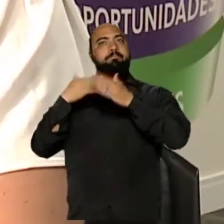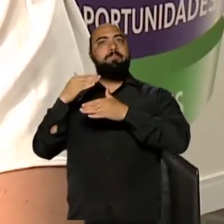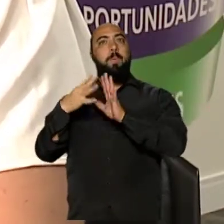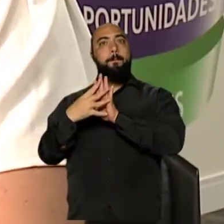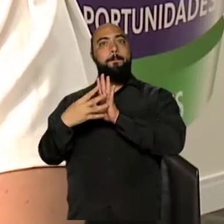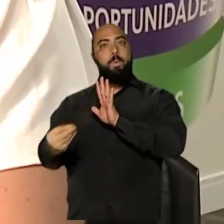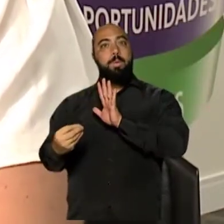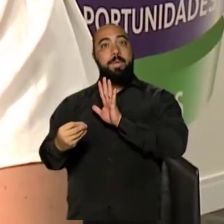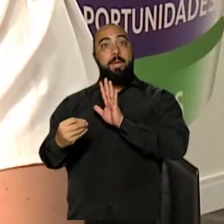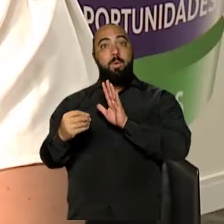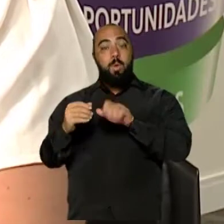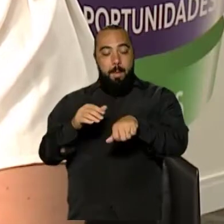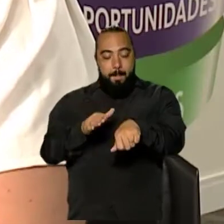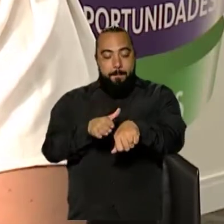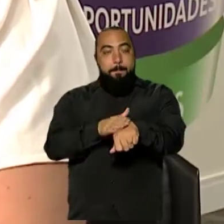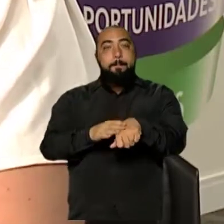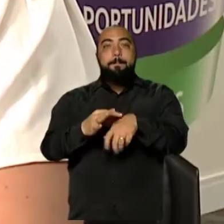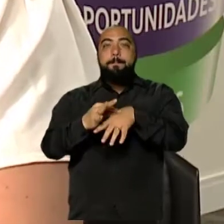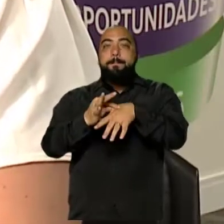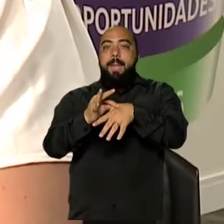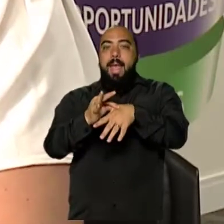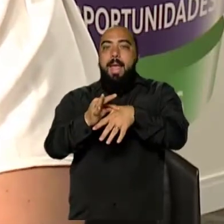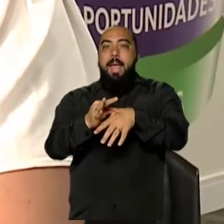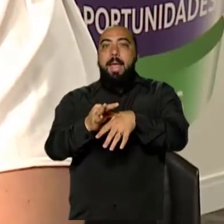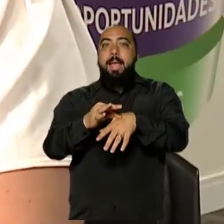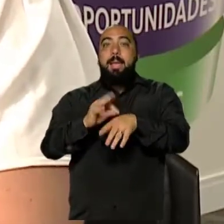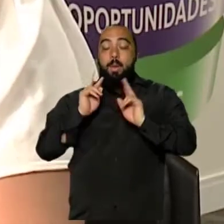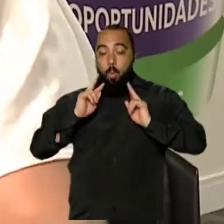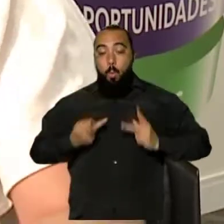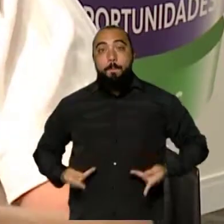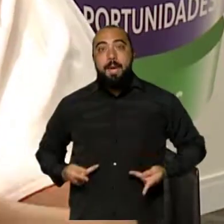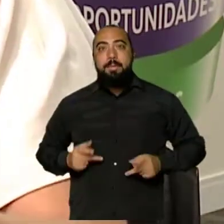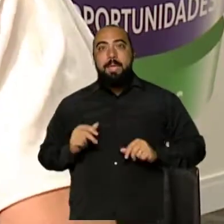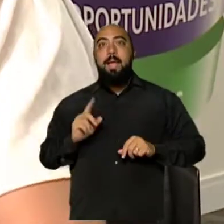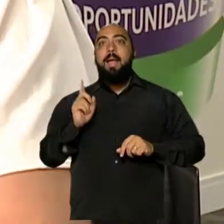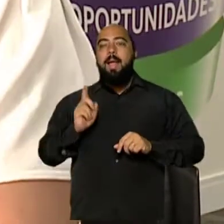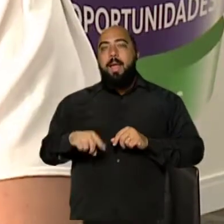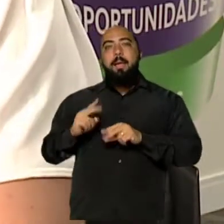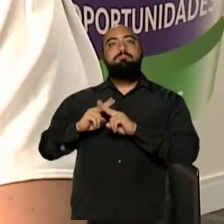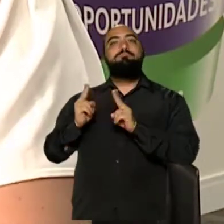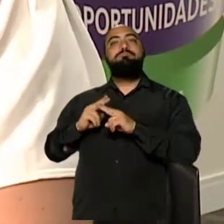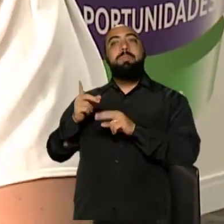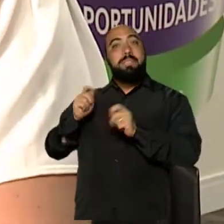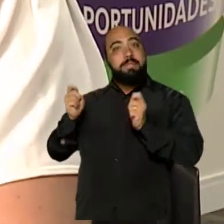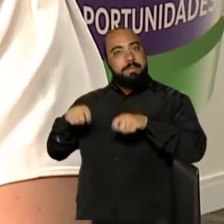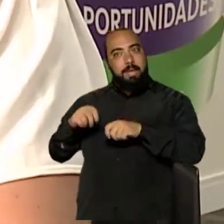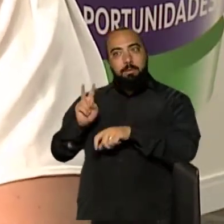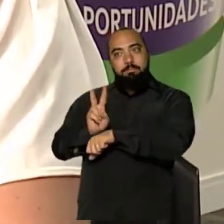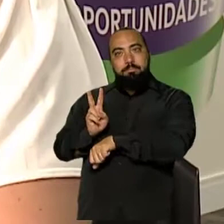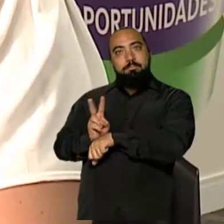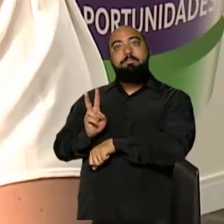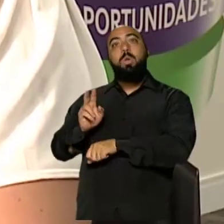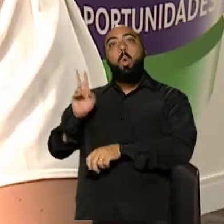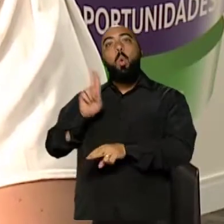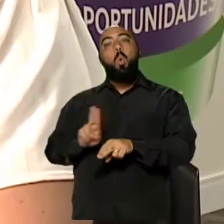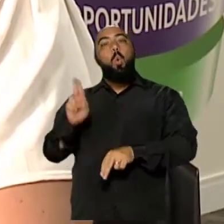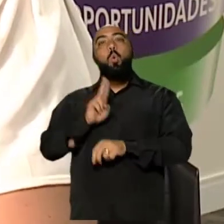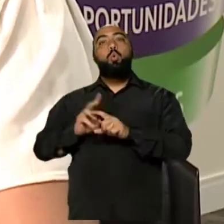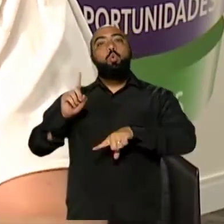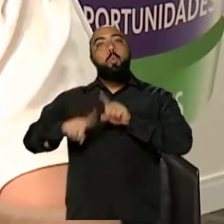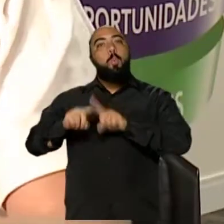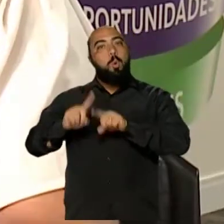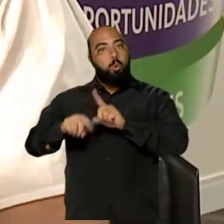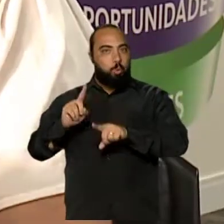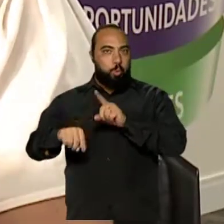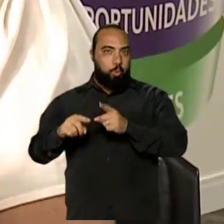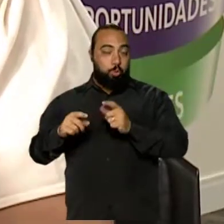pele humana que mimetizam totalmente, simulam, né, a utilização de produtos. Então,